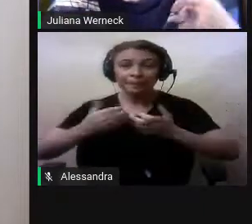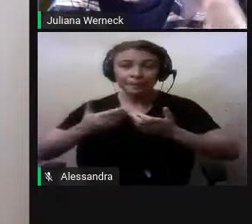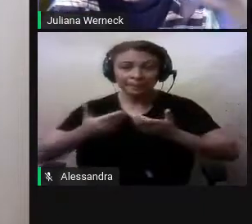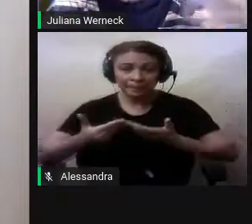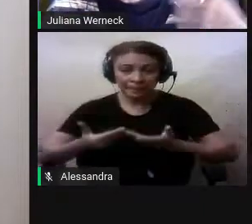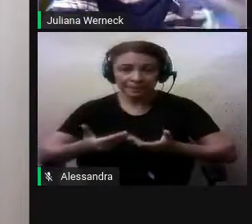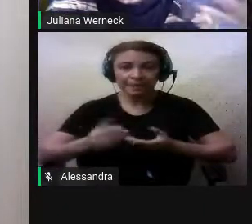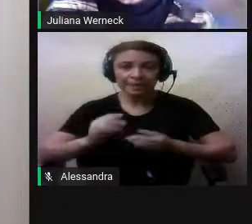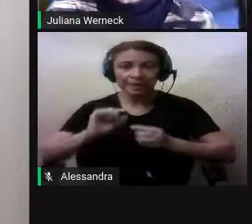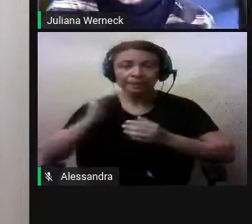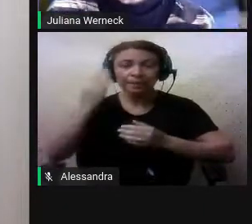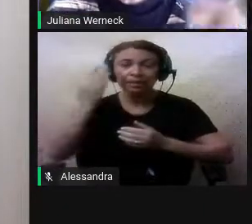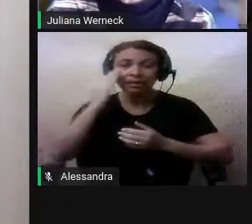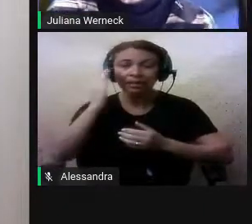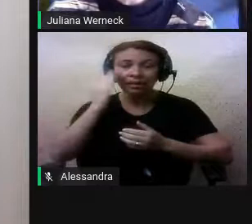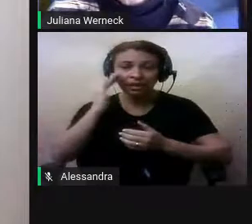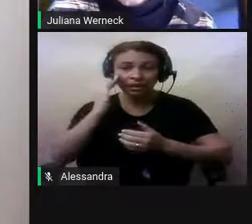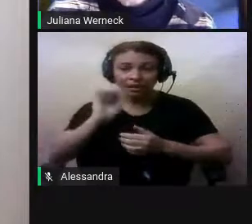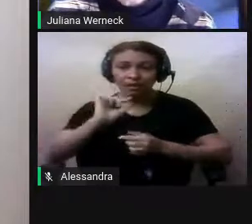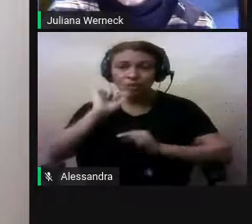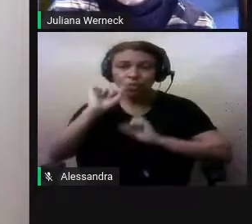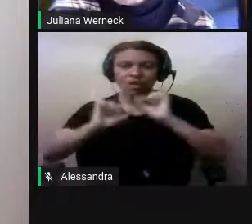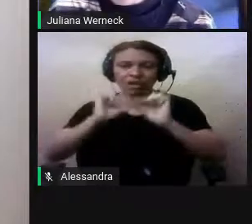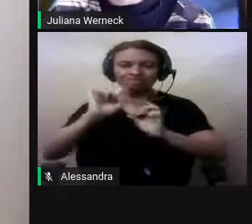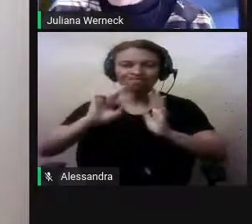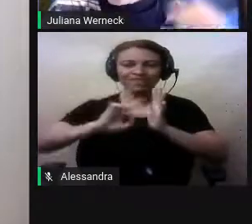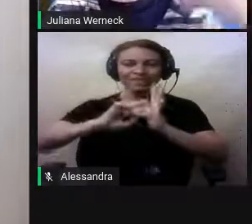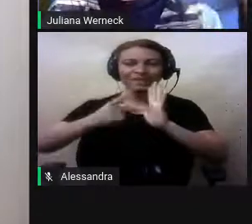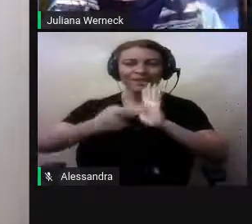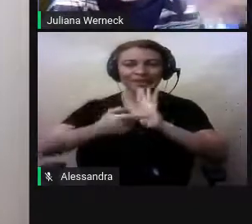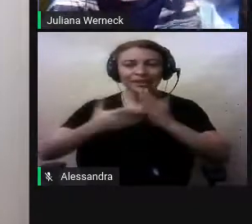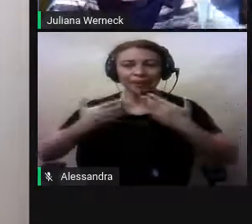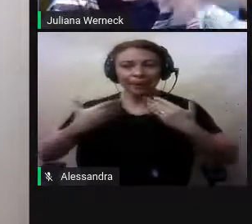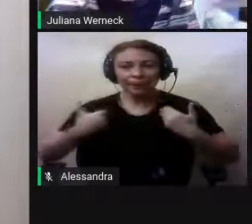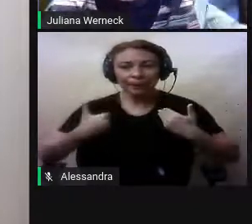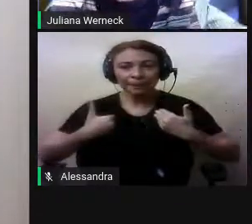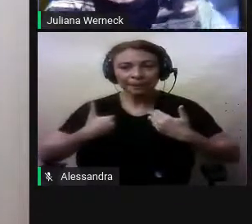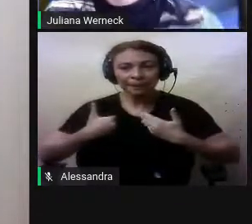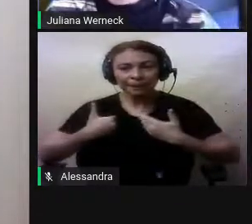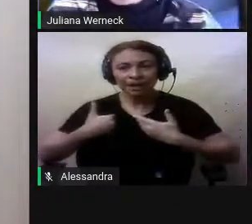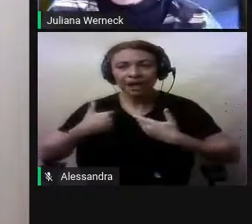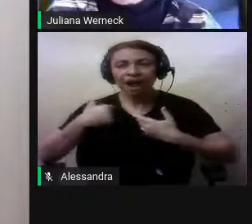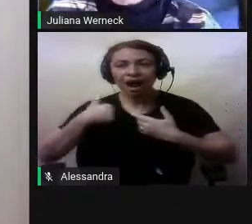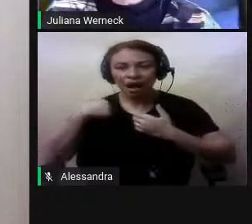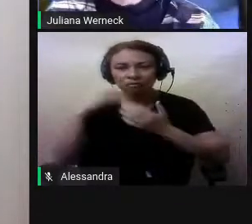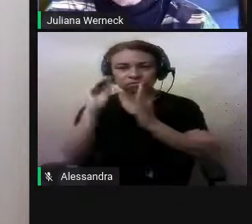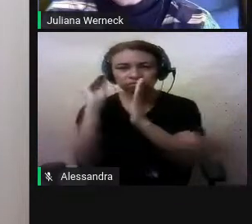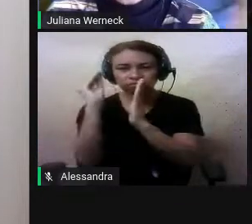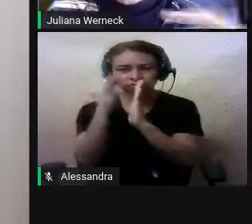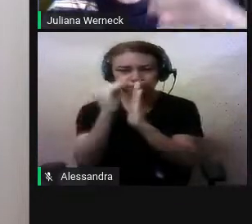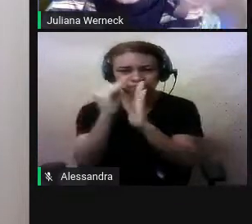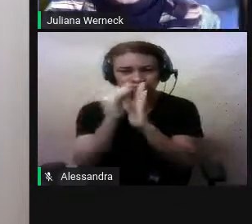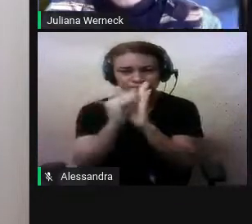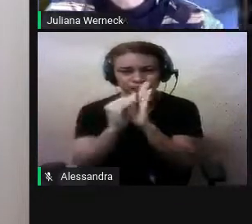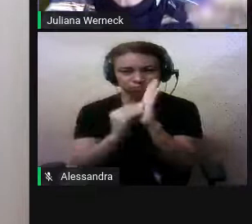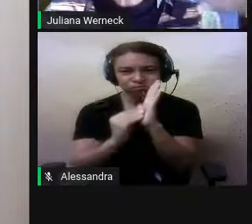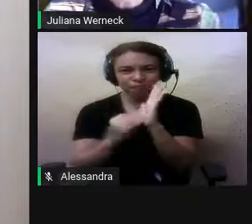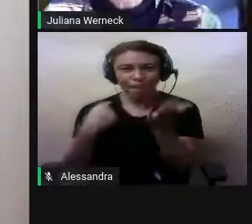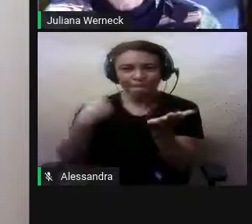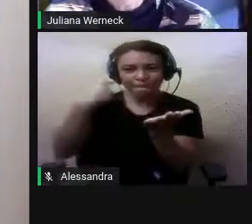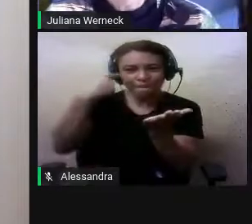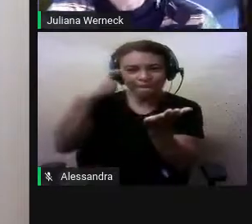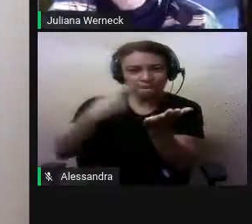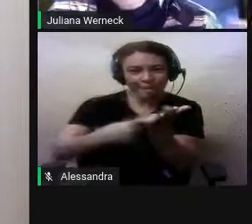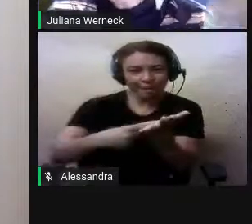né, entender o que é significativo para a gente, né, colocar então isso nos termos que você falou, né, então aí uma estratégia,